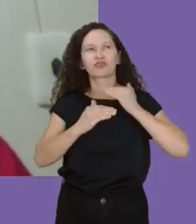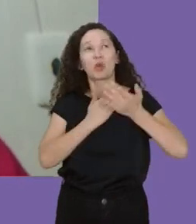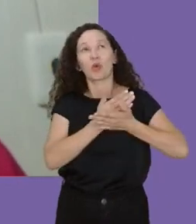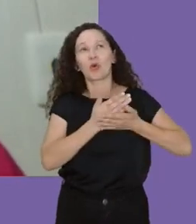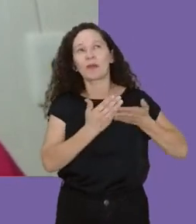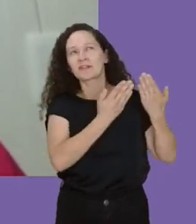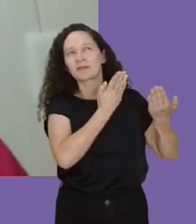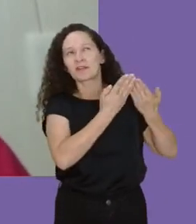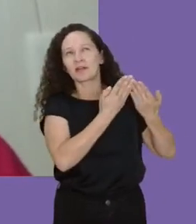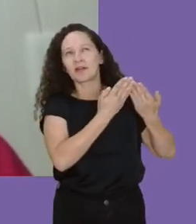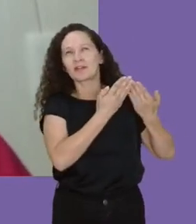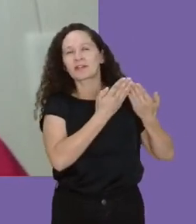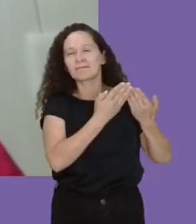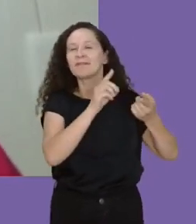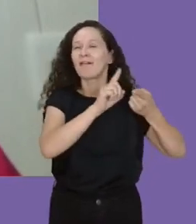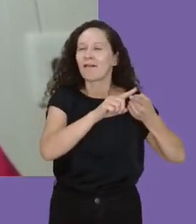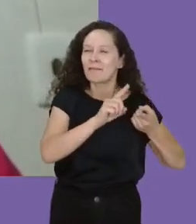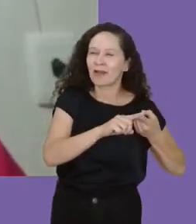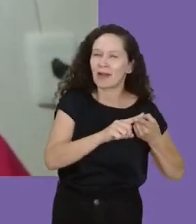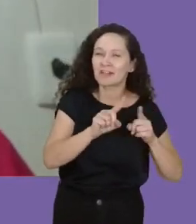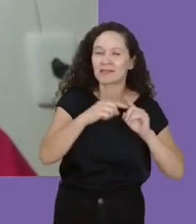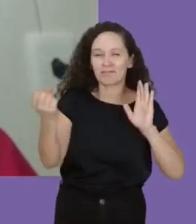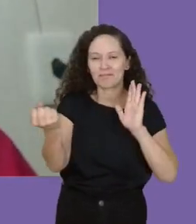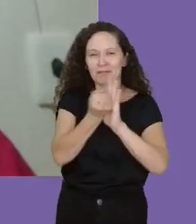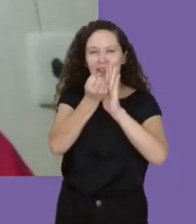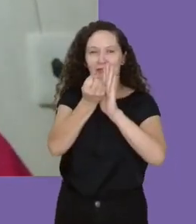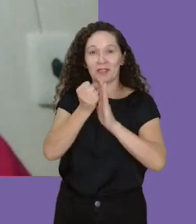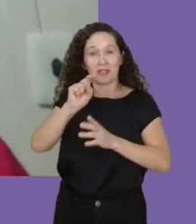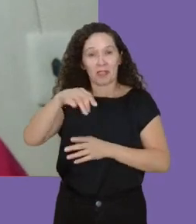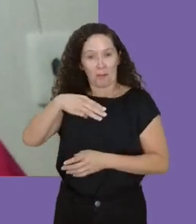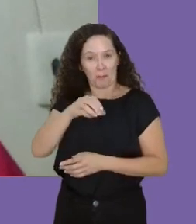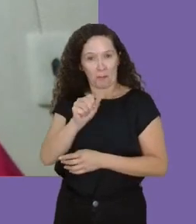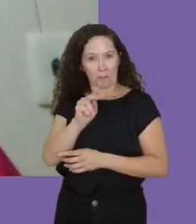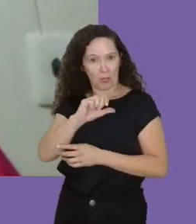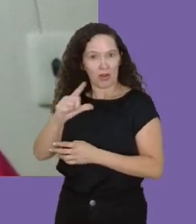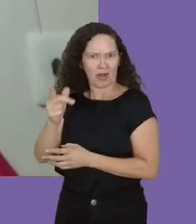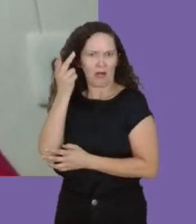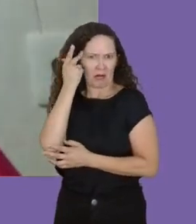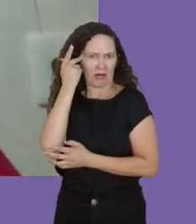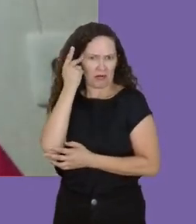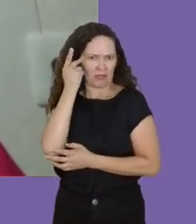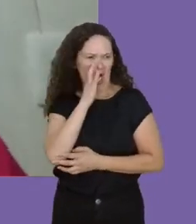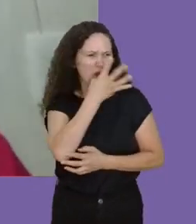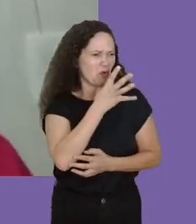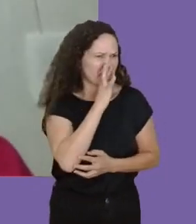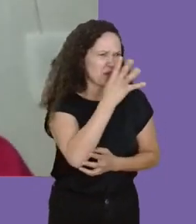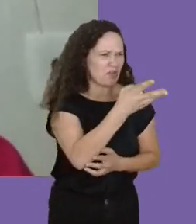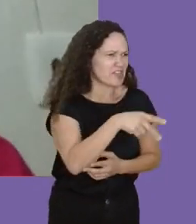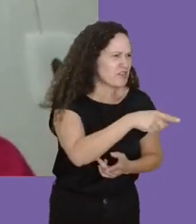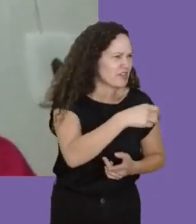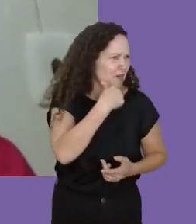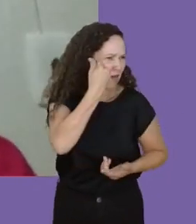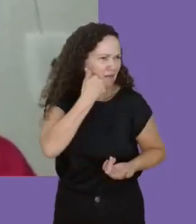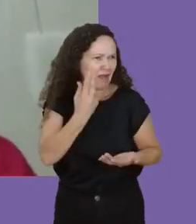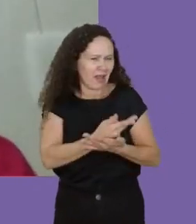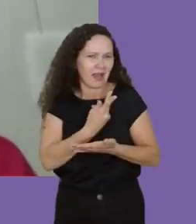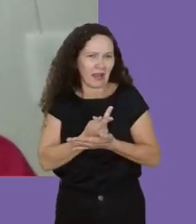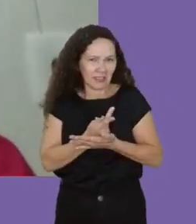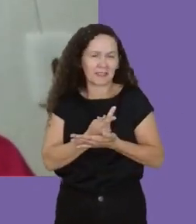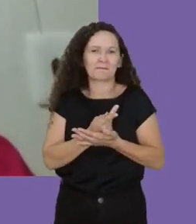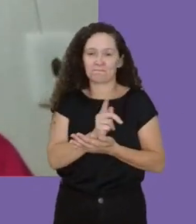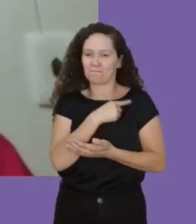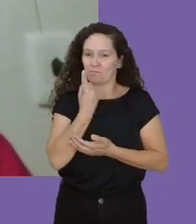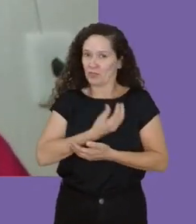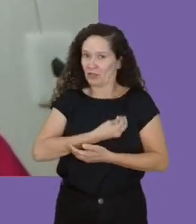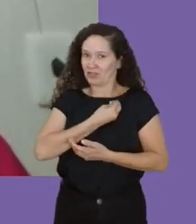violência psicológica, vem a violência patrimonial, a violência moral, que é muito comum, né, nos nossos